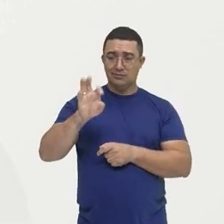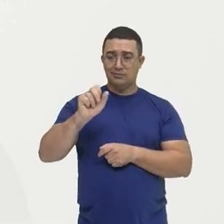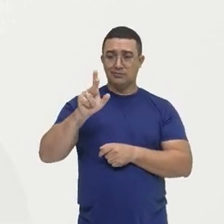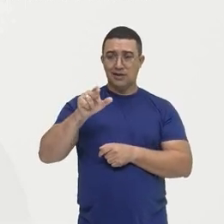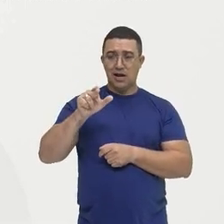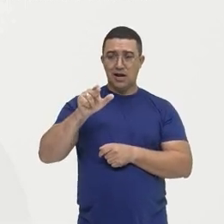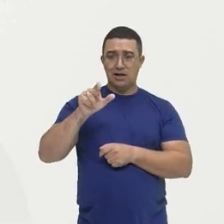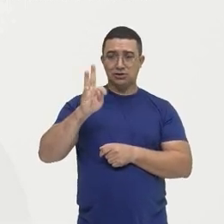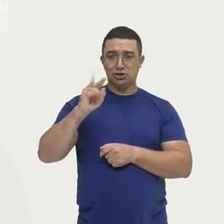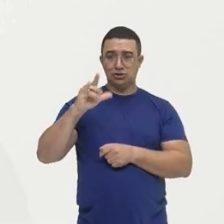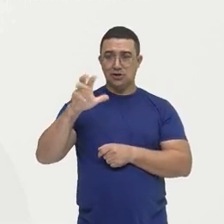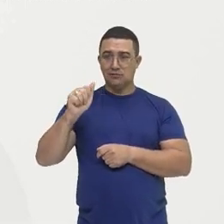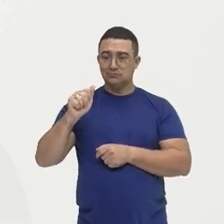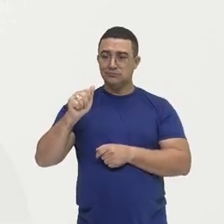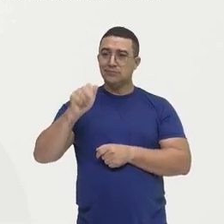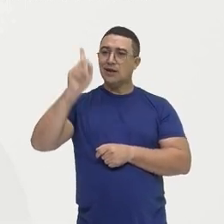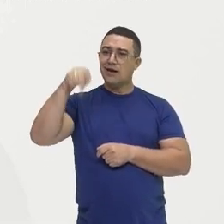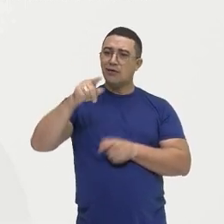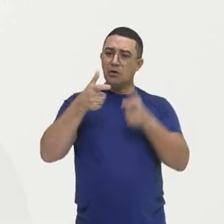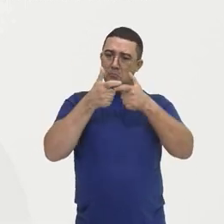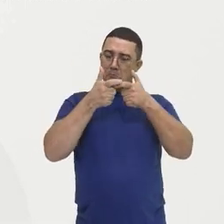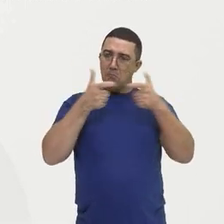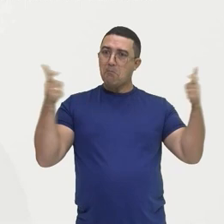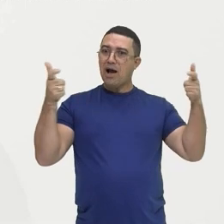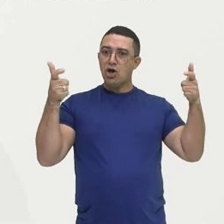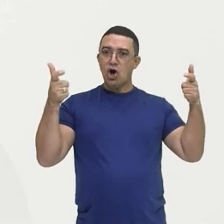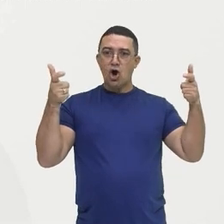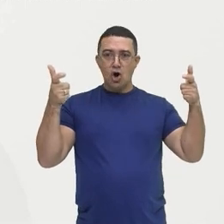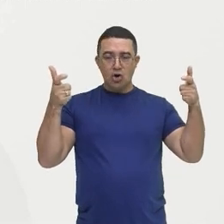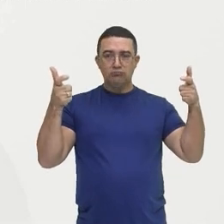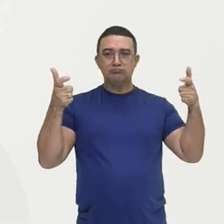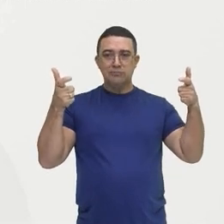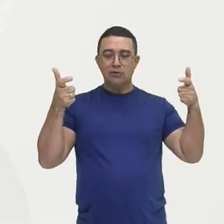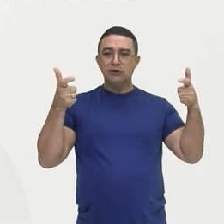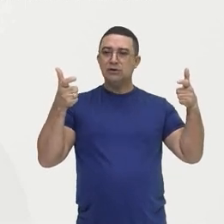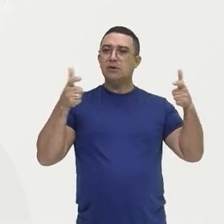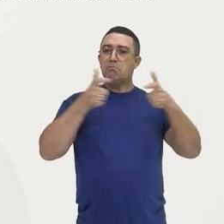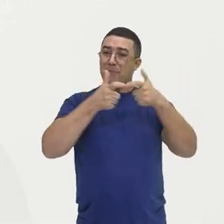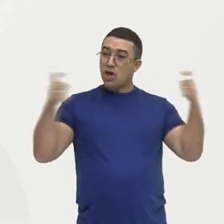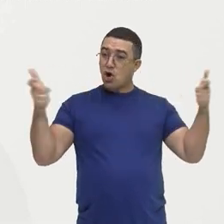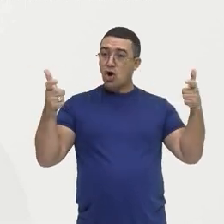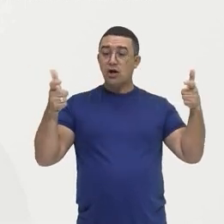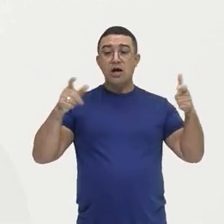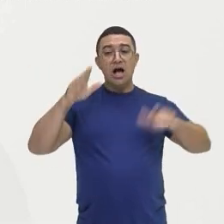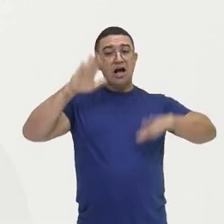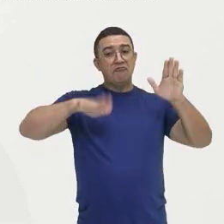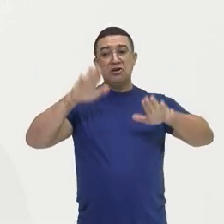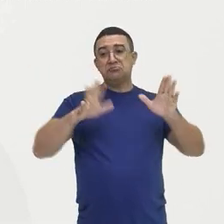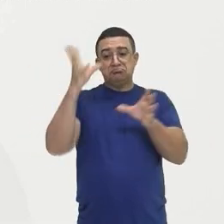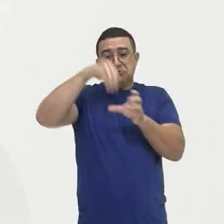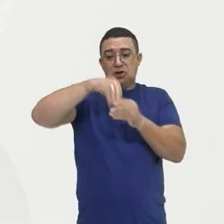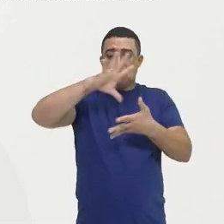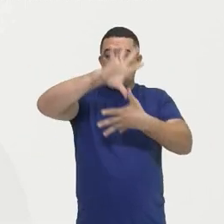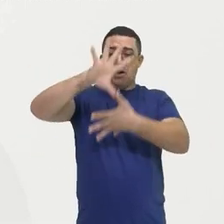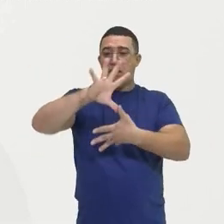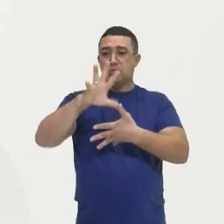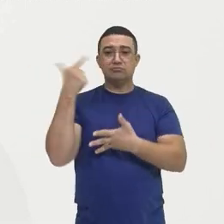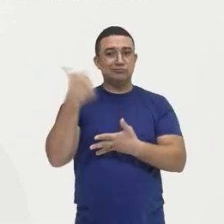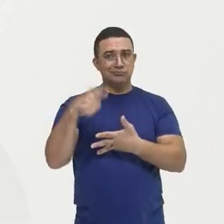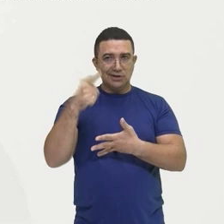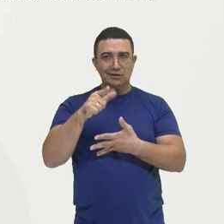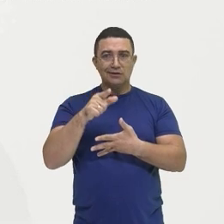área representada aí bem maior do que a gente costuma ver nos mapas, né? E além disso, nessa